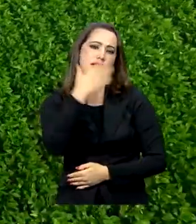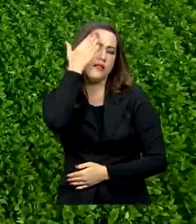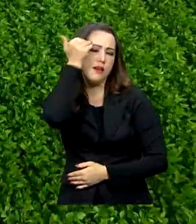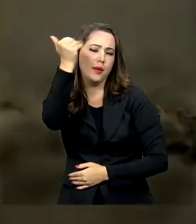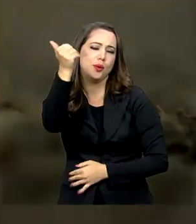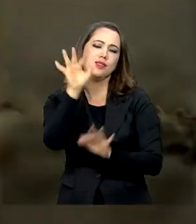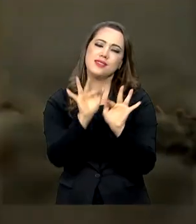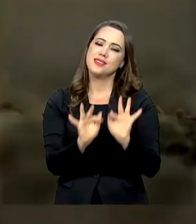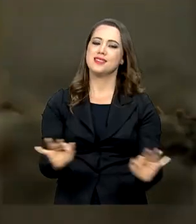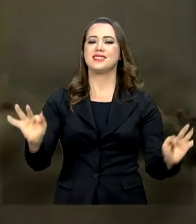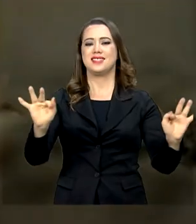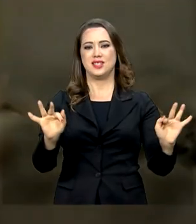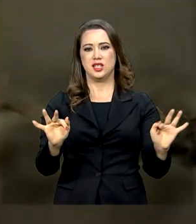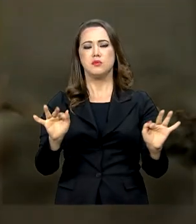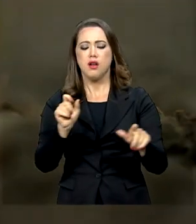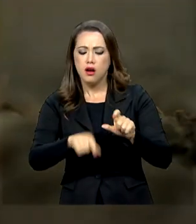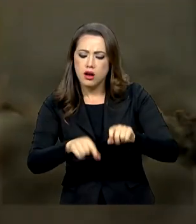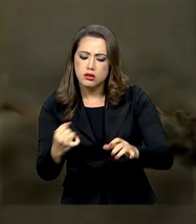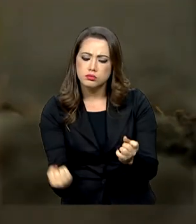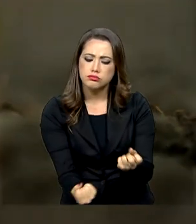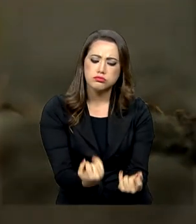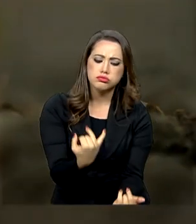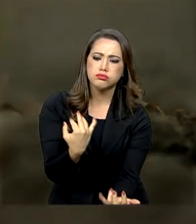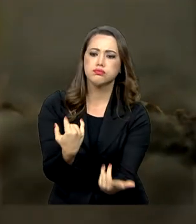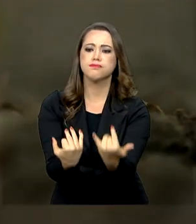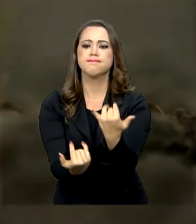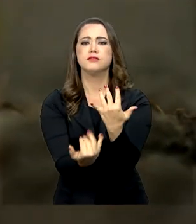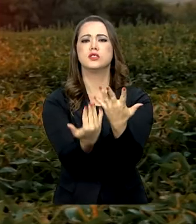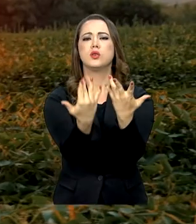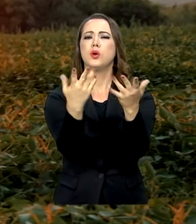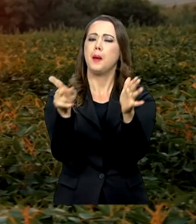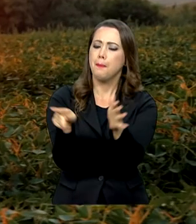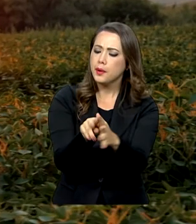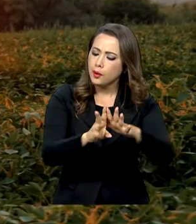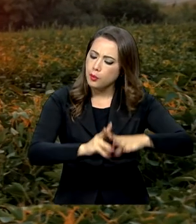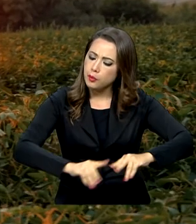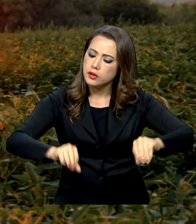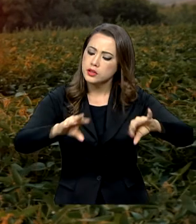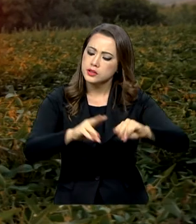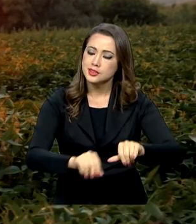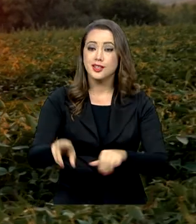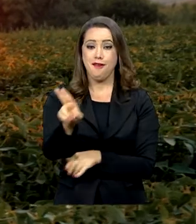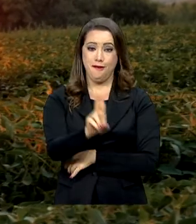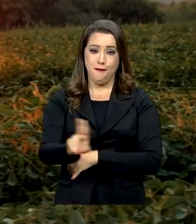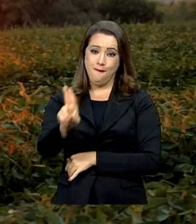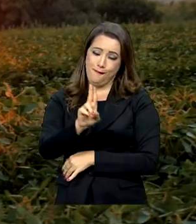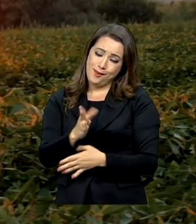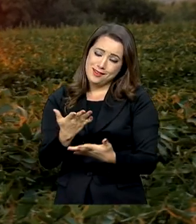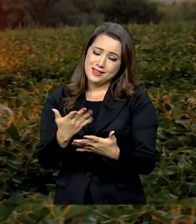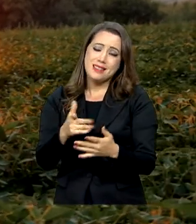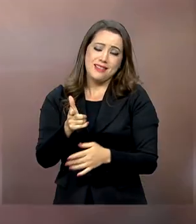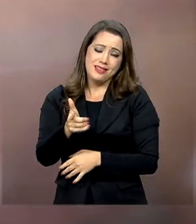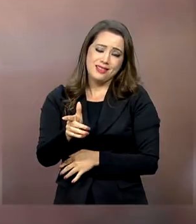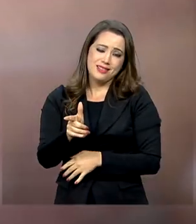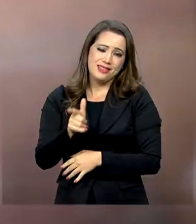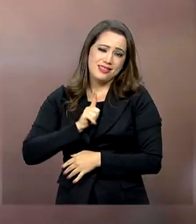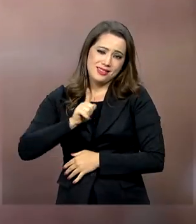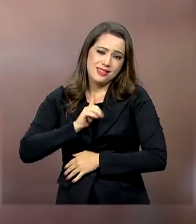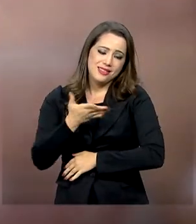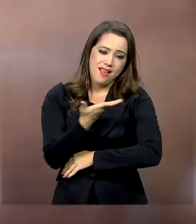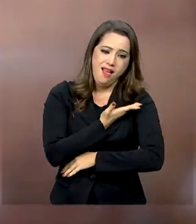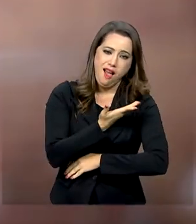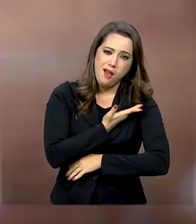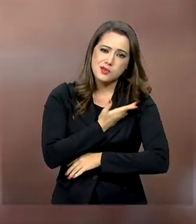fazer, colher respeitosamente o fruto da terra, desfrutar de amizade sincera, perceber